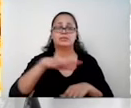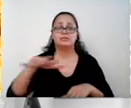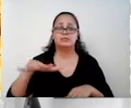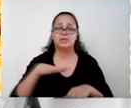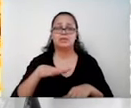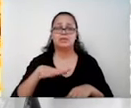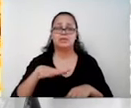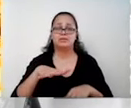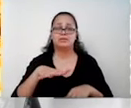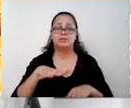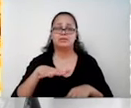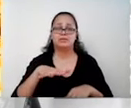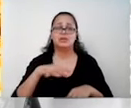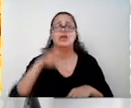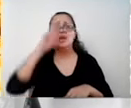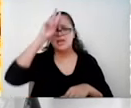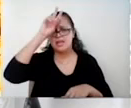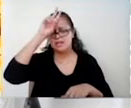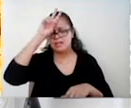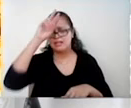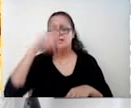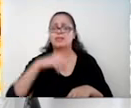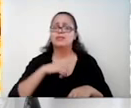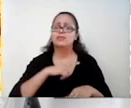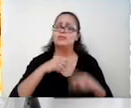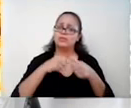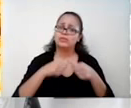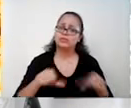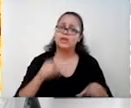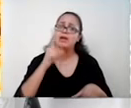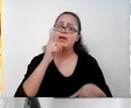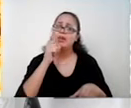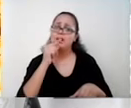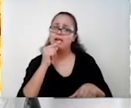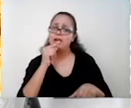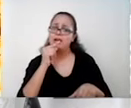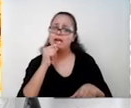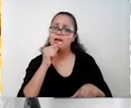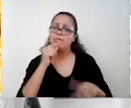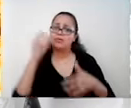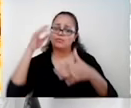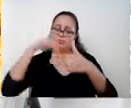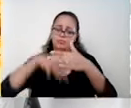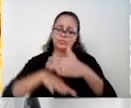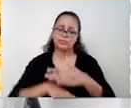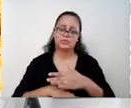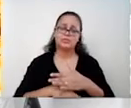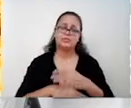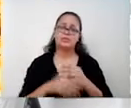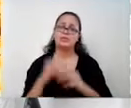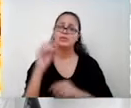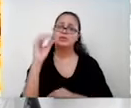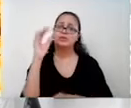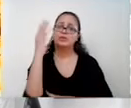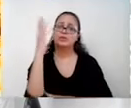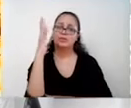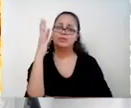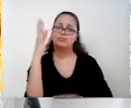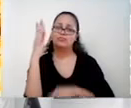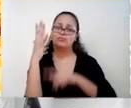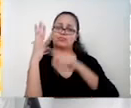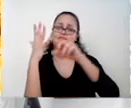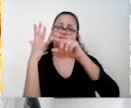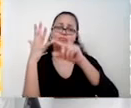Então ele pegou esse peixe no ambiente aquático e trouxe para sobre um galho de uma árvore e está se alimentando dele.